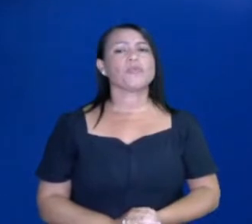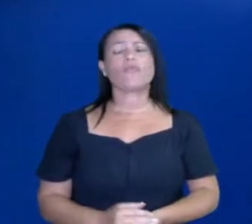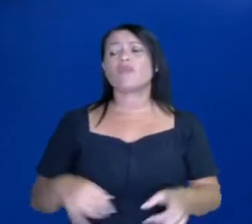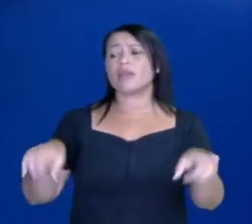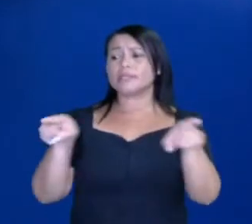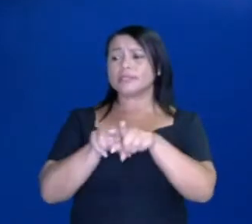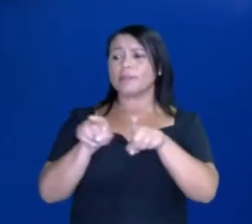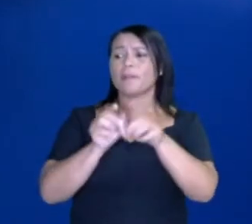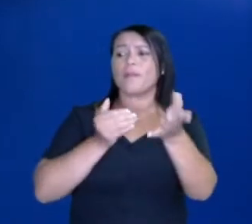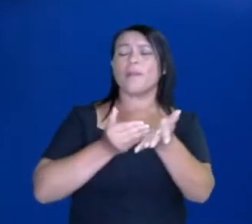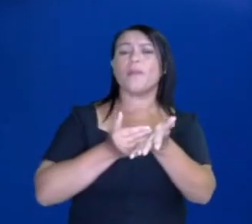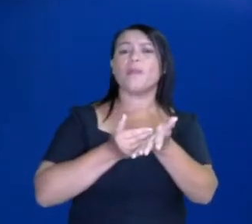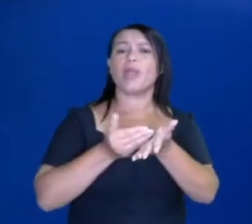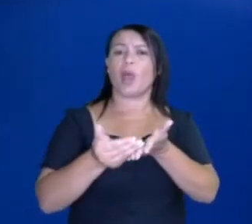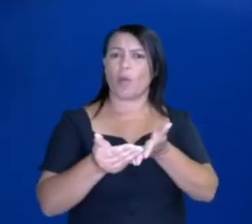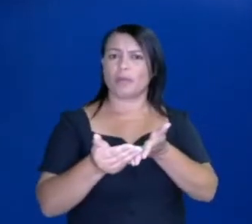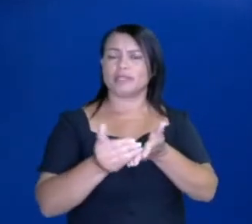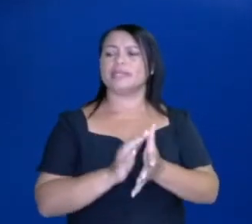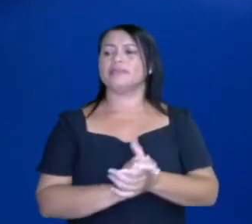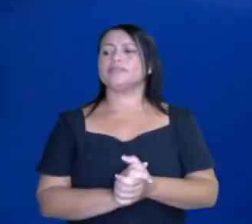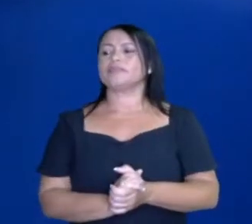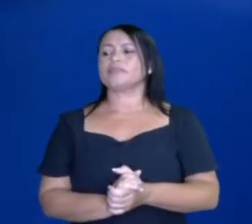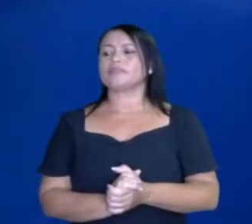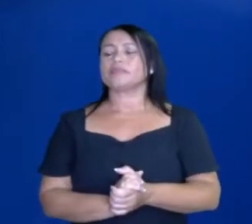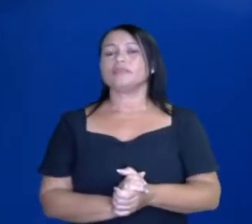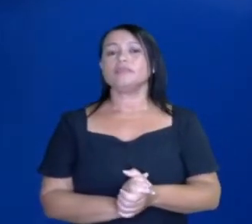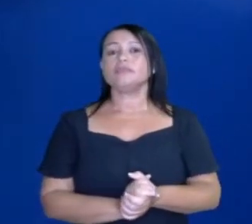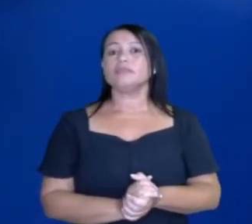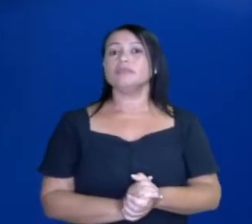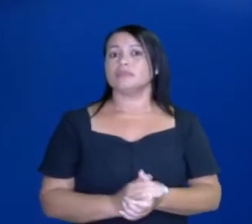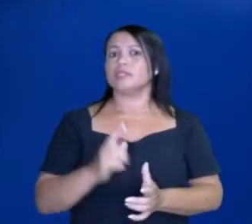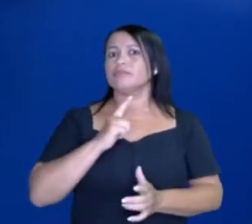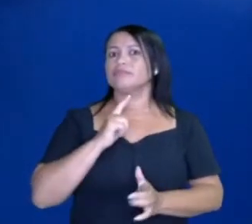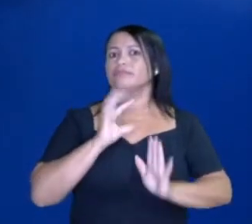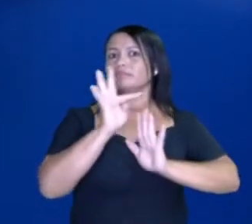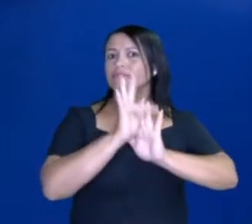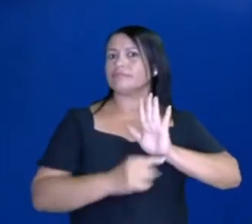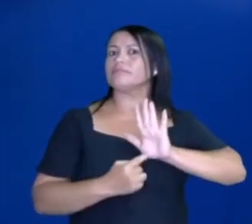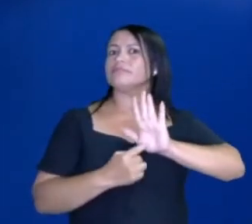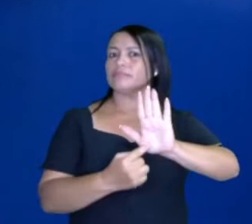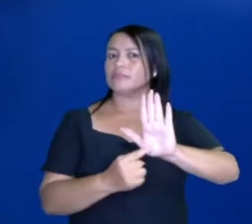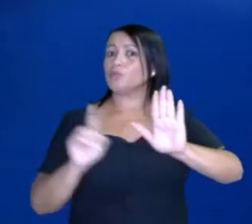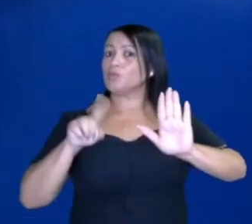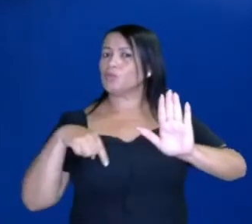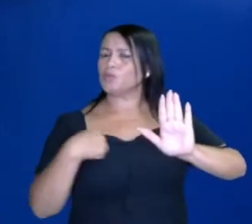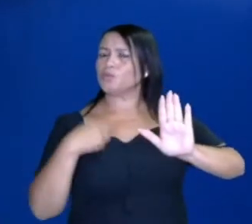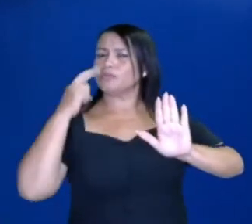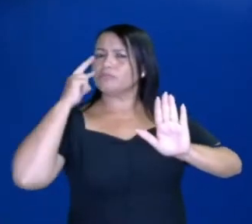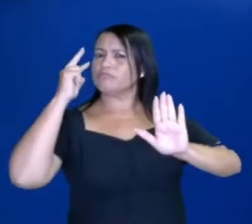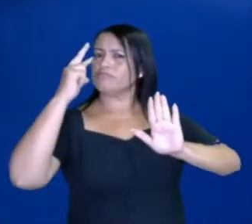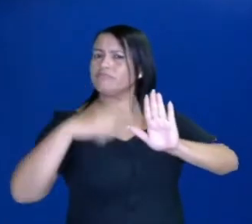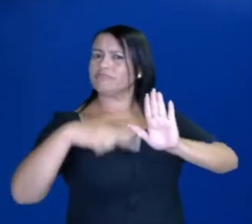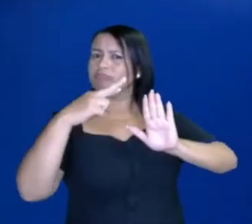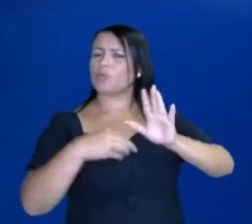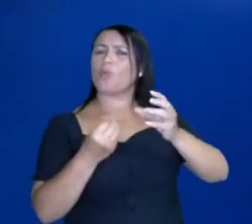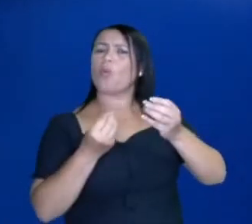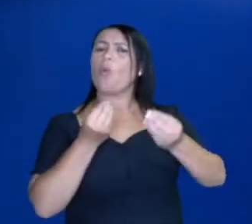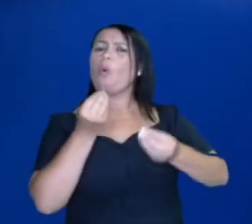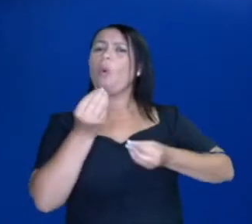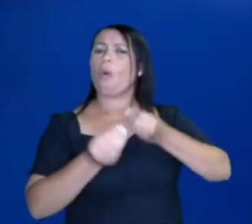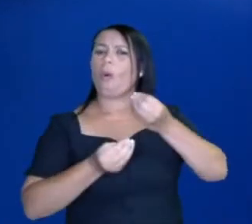Então, para começar, certo? Eu trouxe aqui um texto que nós vamos ver como